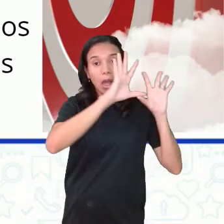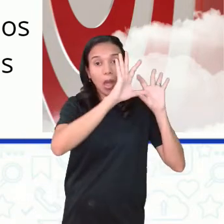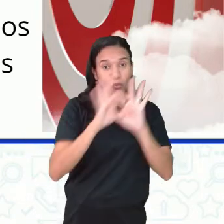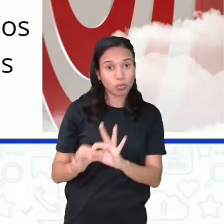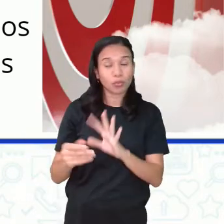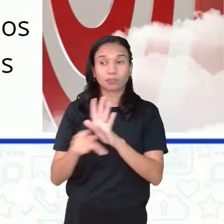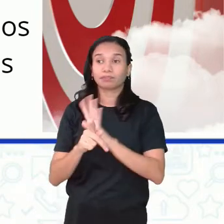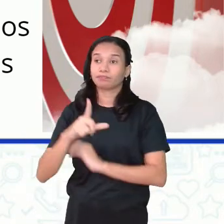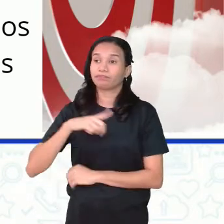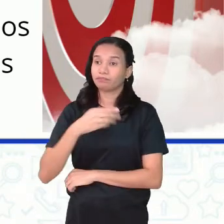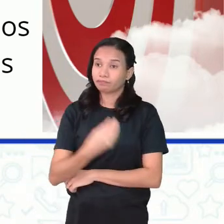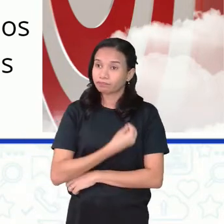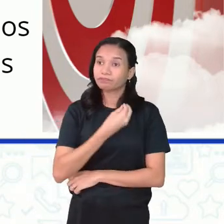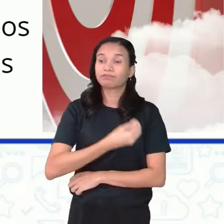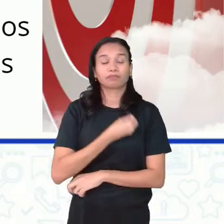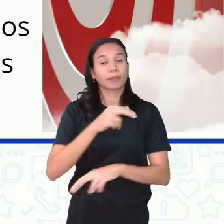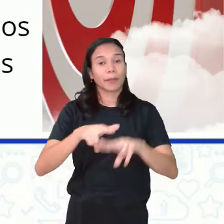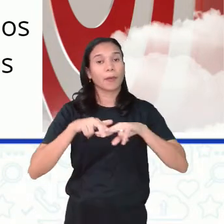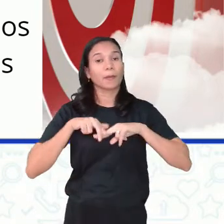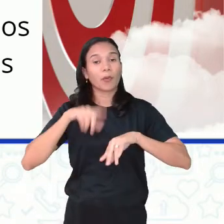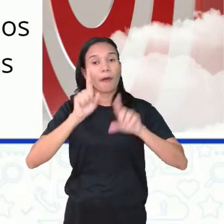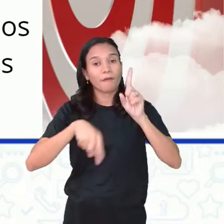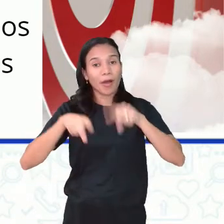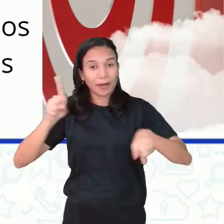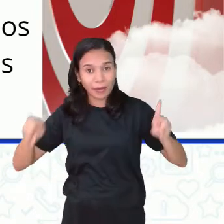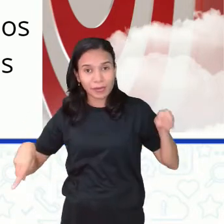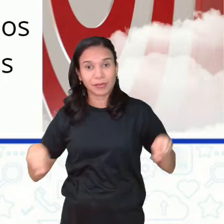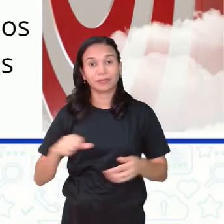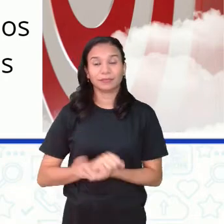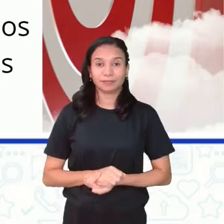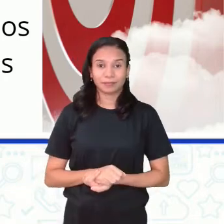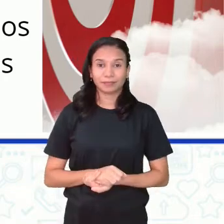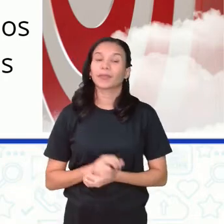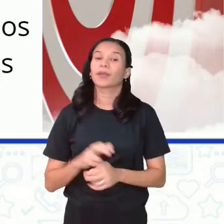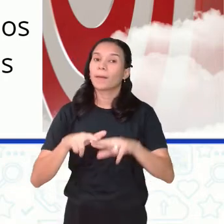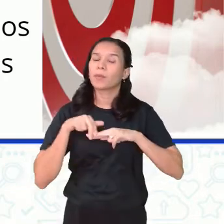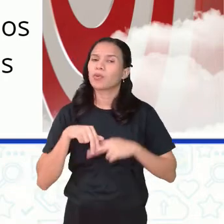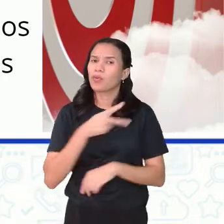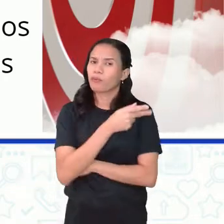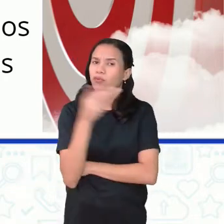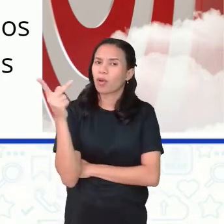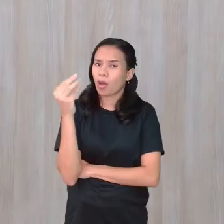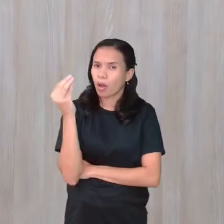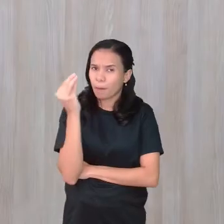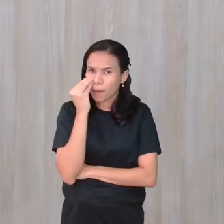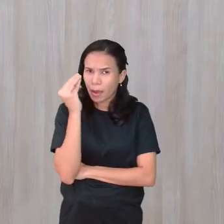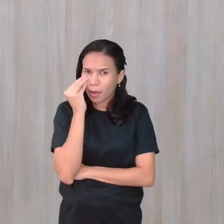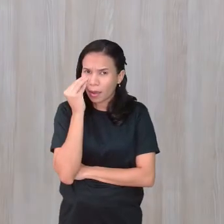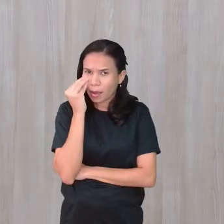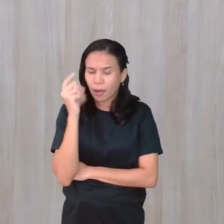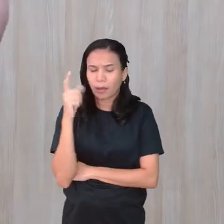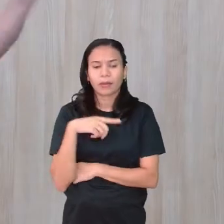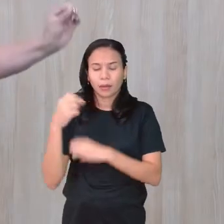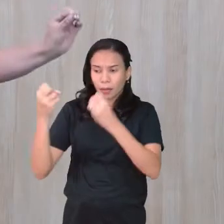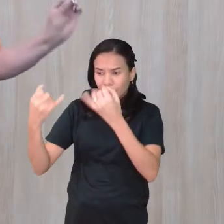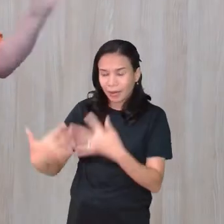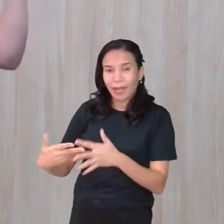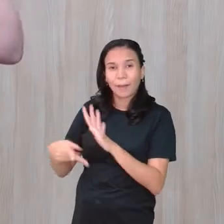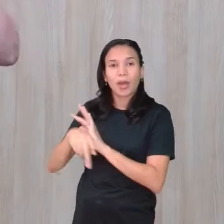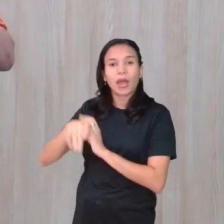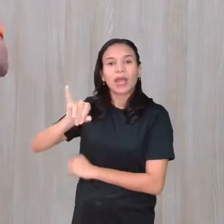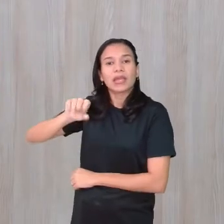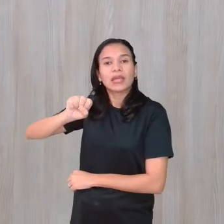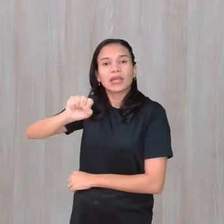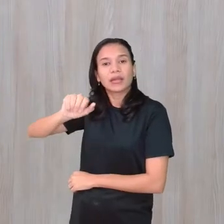de circulação e suas variações. Então, vocês viram que eu falei Isabel